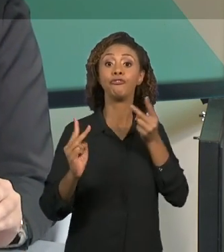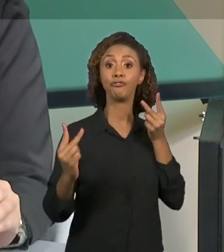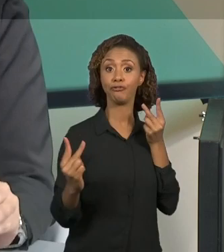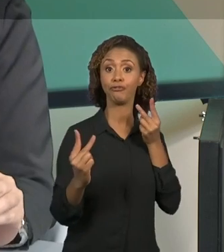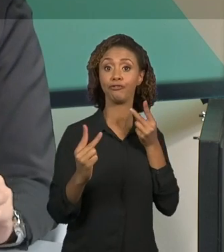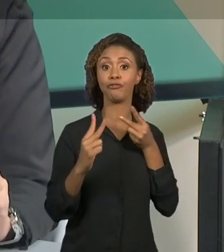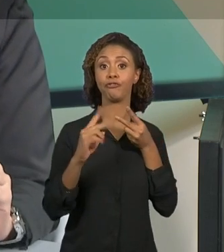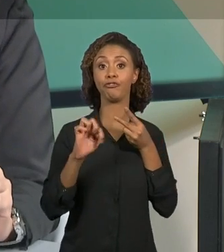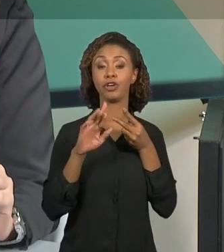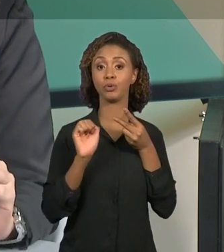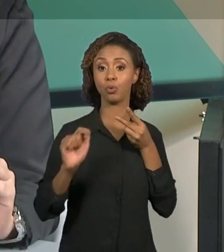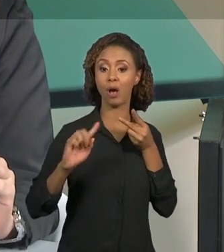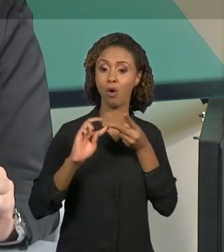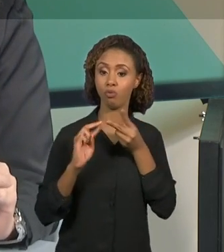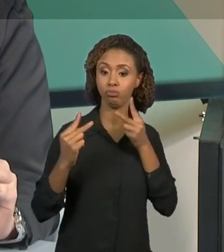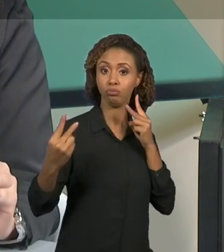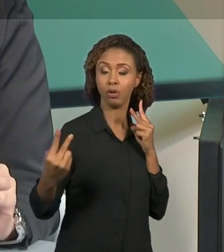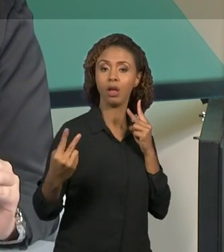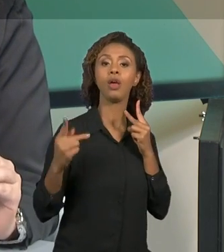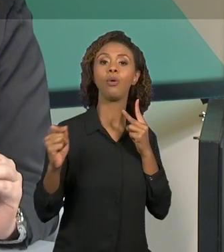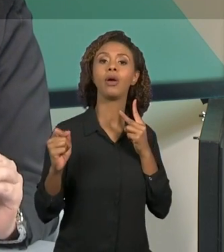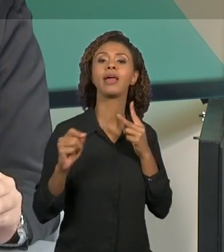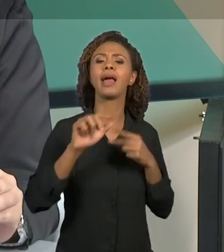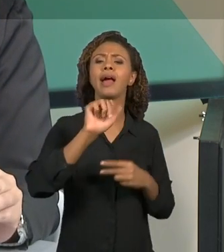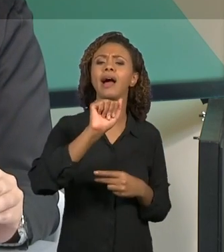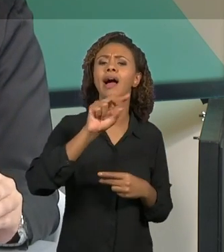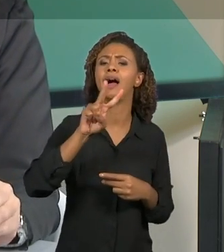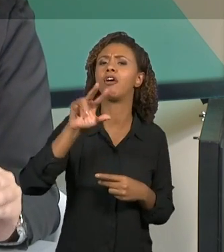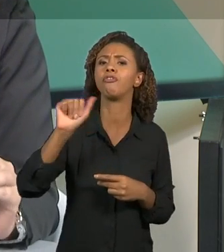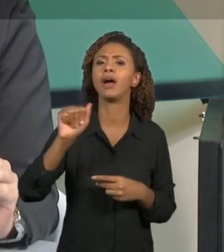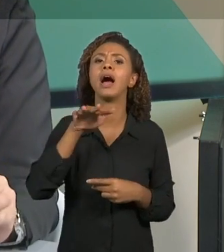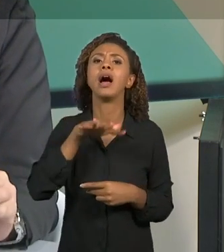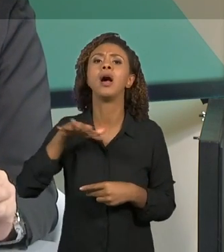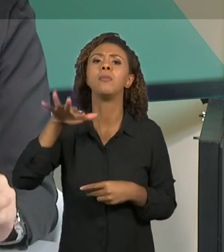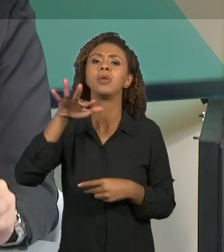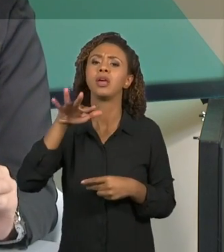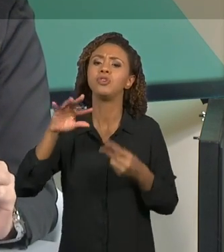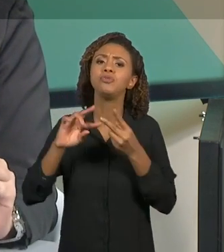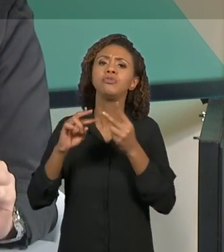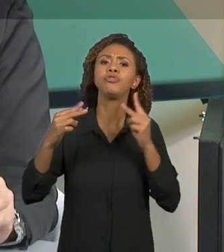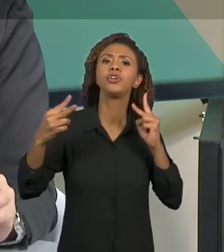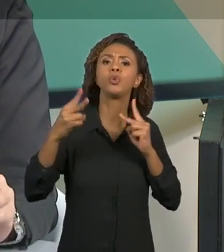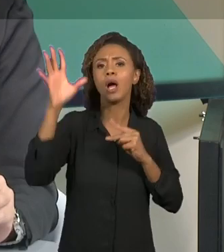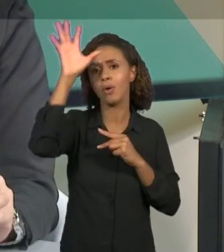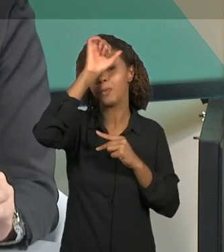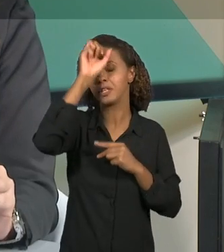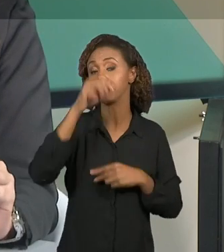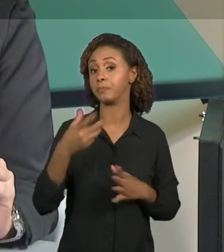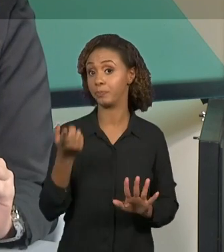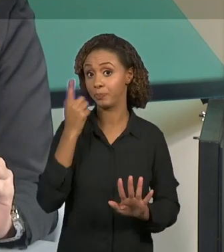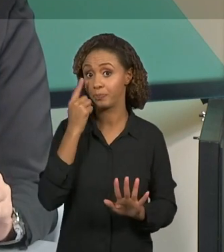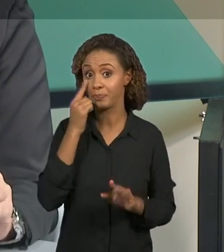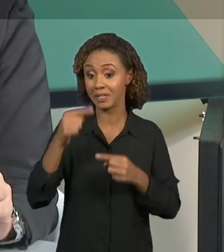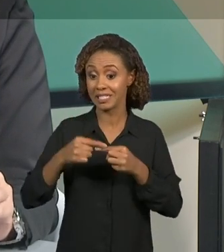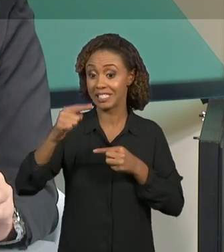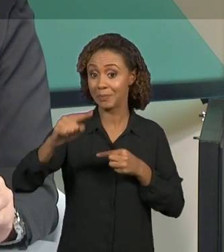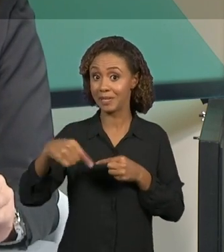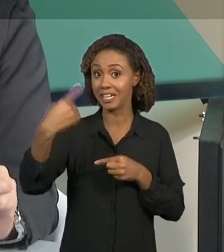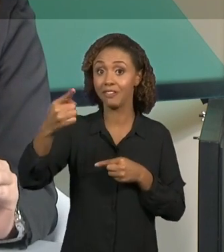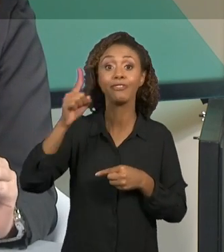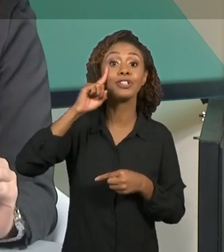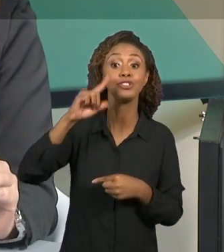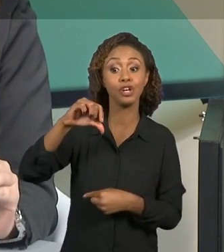então ela vai acontecendo que nós chamamos de ambiente virtual de aprendizagem então o que que vai acontecer semana que vem a partir do dia